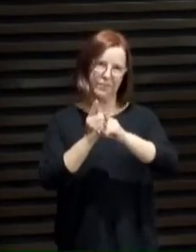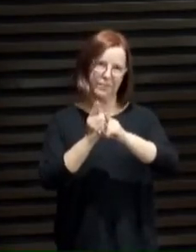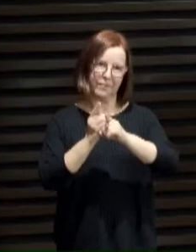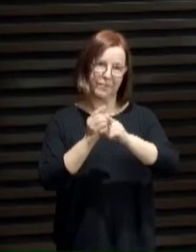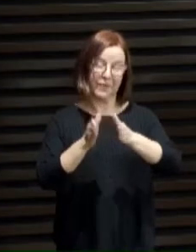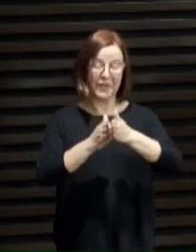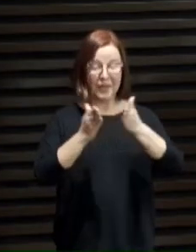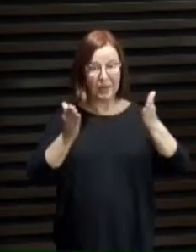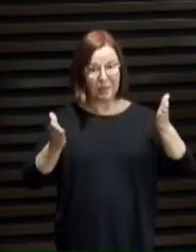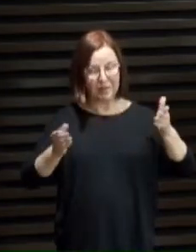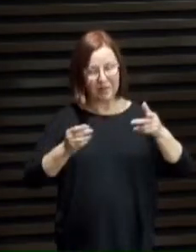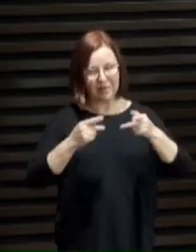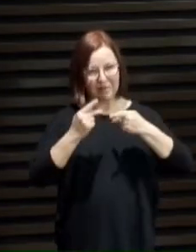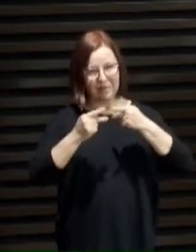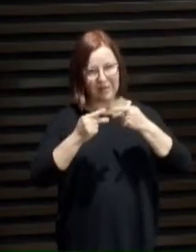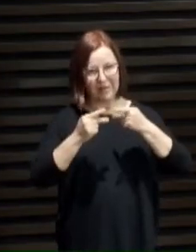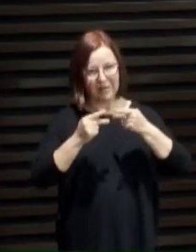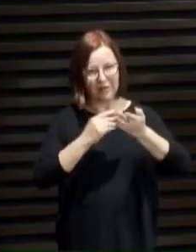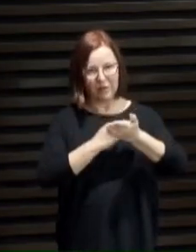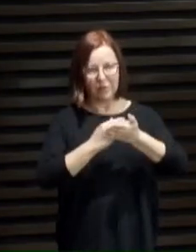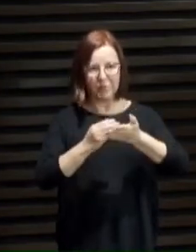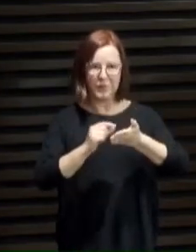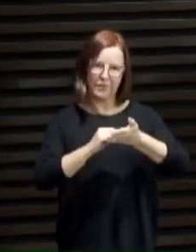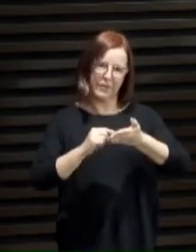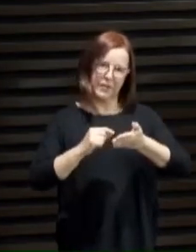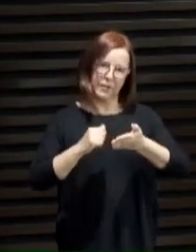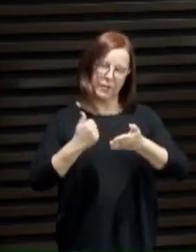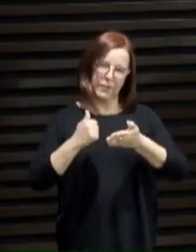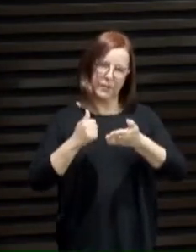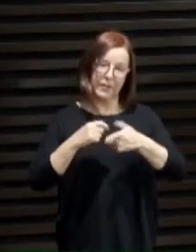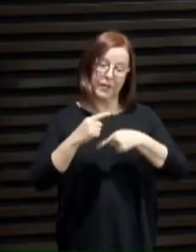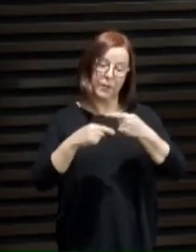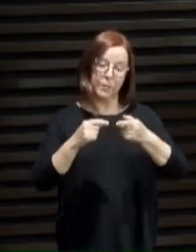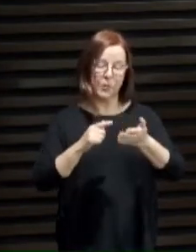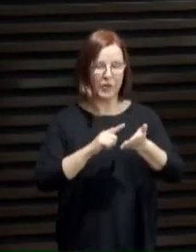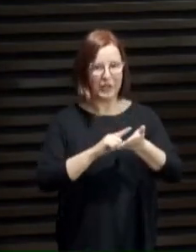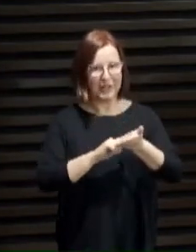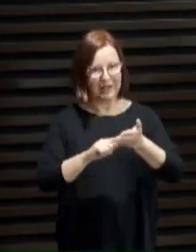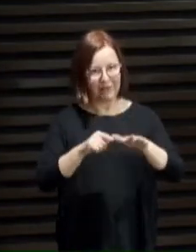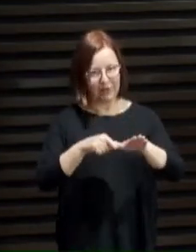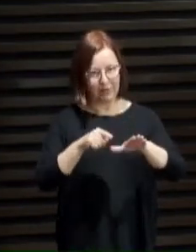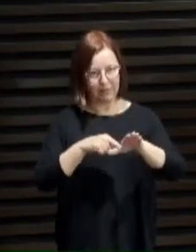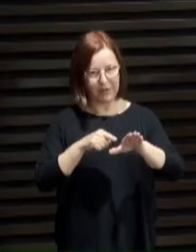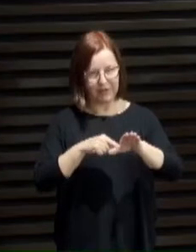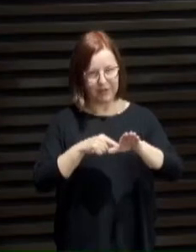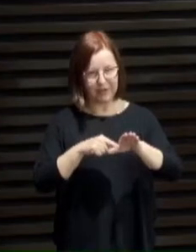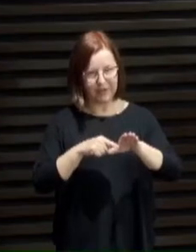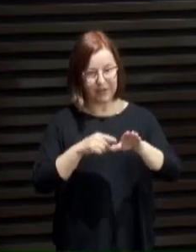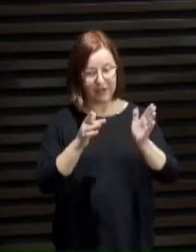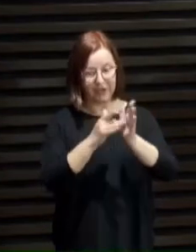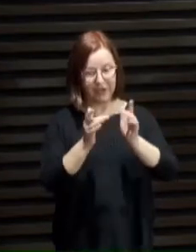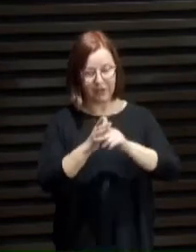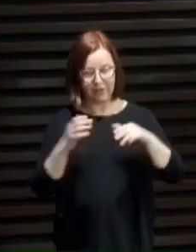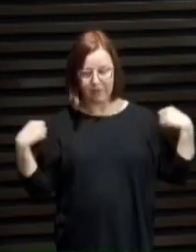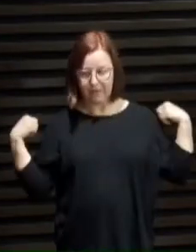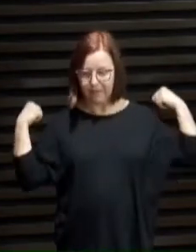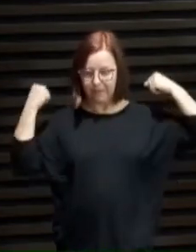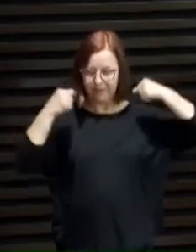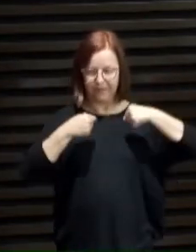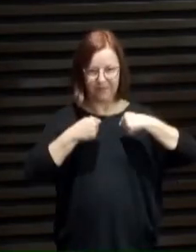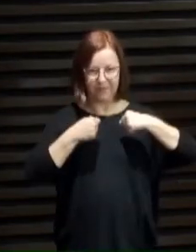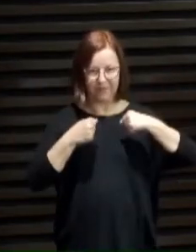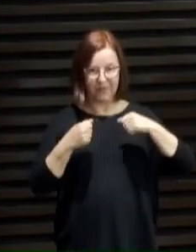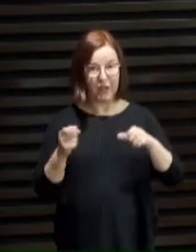partir do versículo 12, depois de lhe ter lavado os pés, Jesus pôs de novo as suas vestimentas e, voltando à